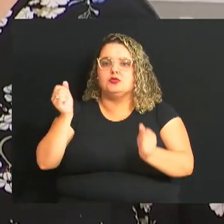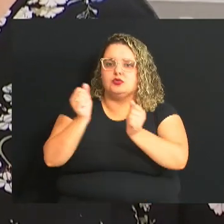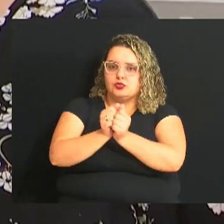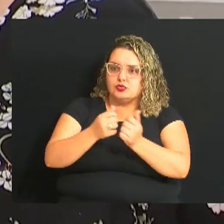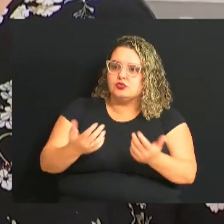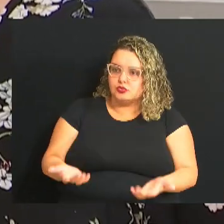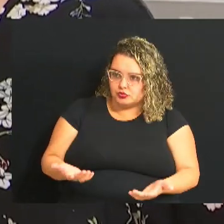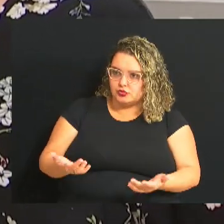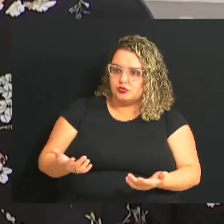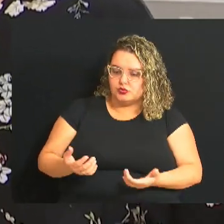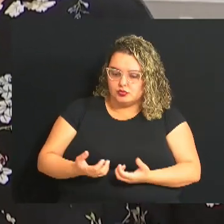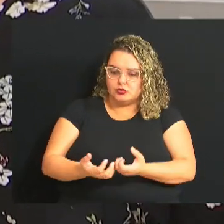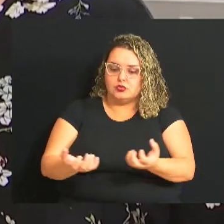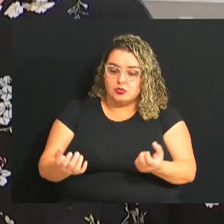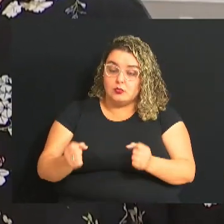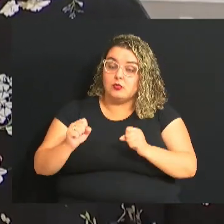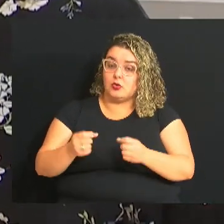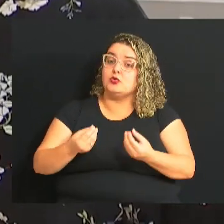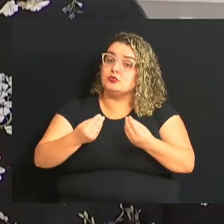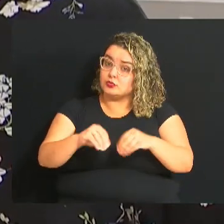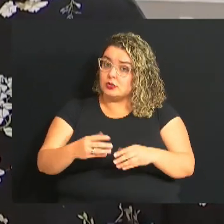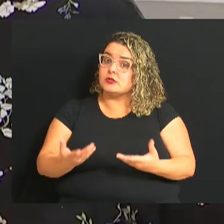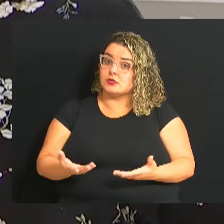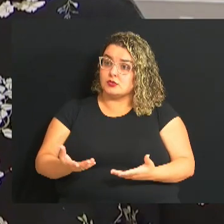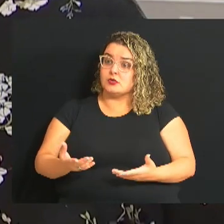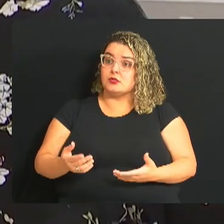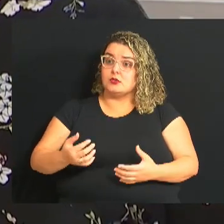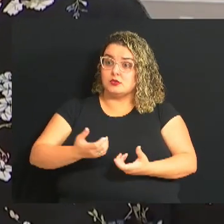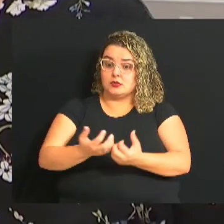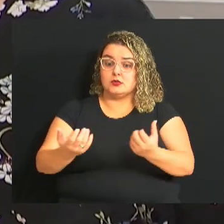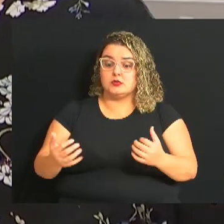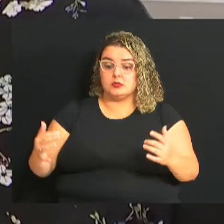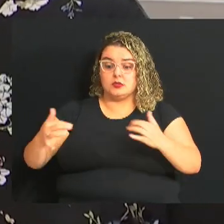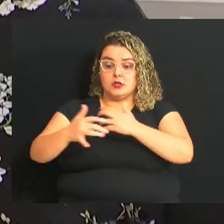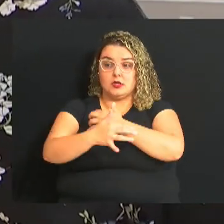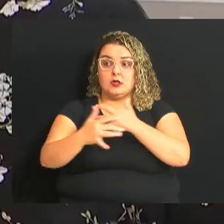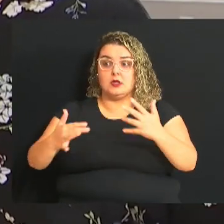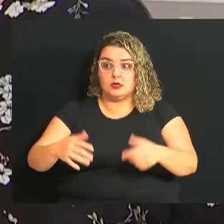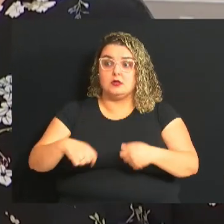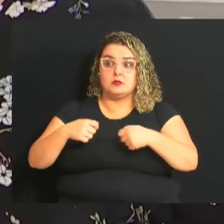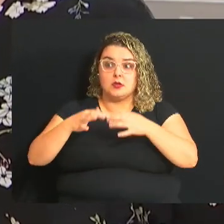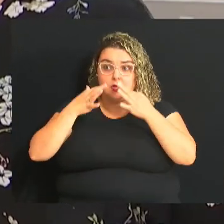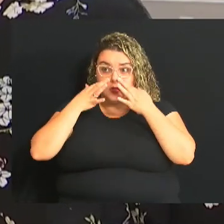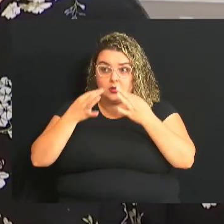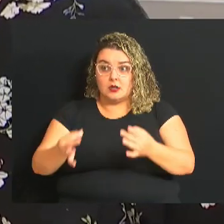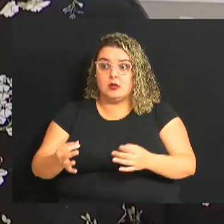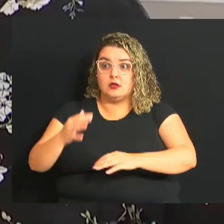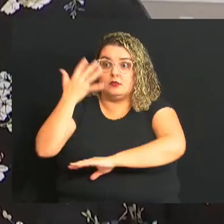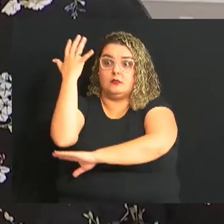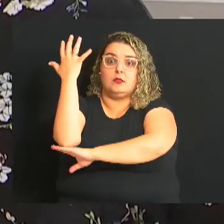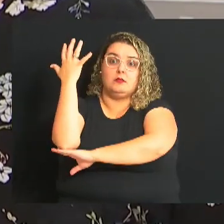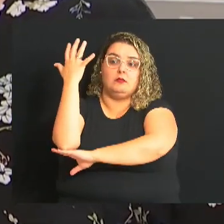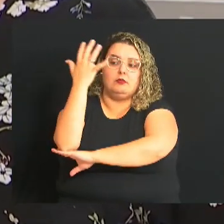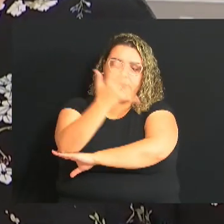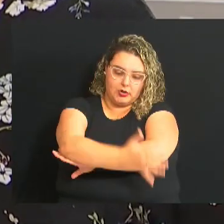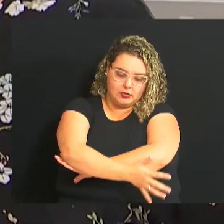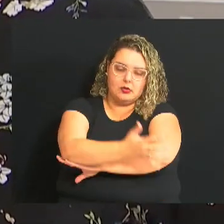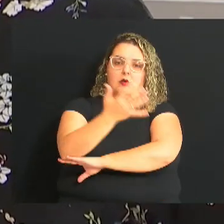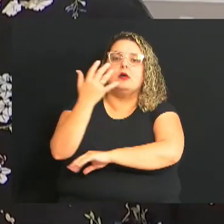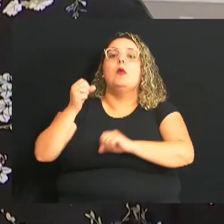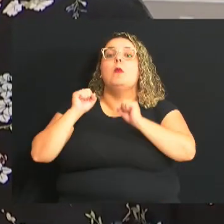pode causar algum dano para esse vegetal. Na área urbana, a gente tem que ficar atento, queda das árvores pode ser